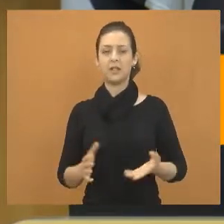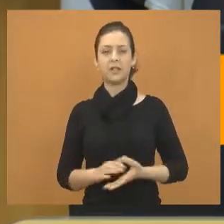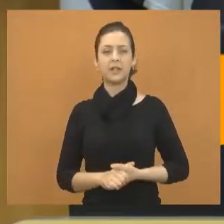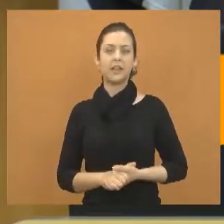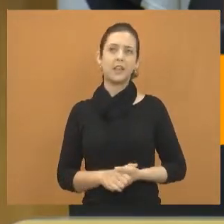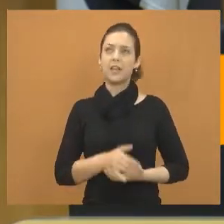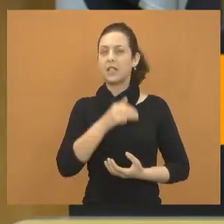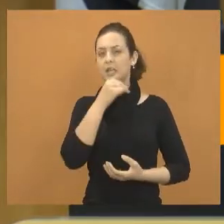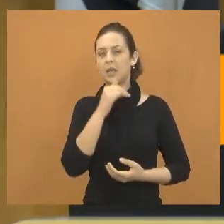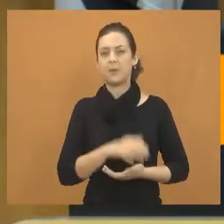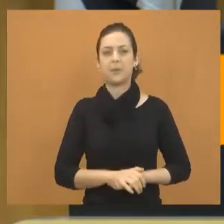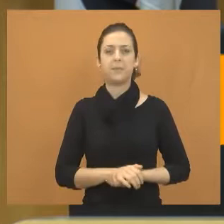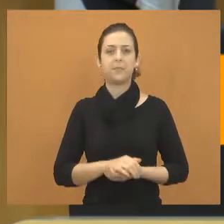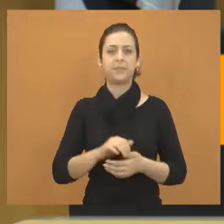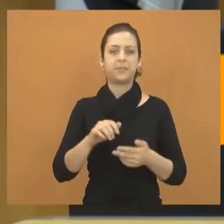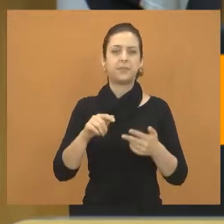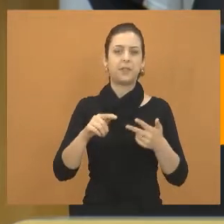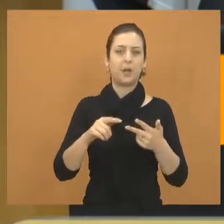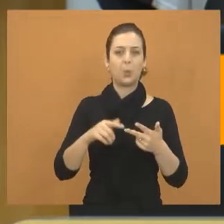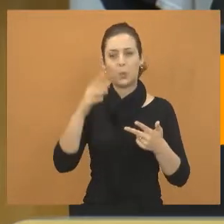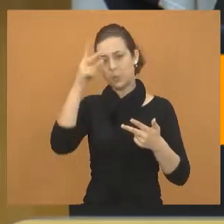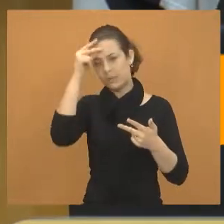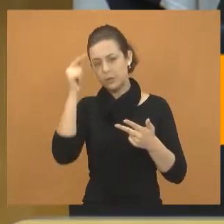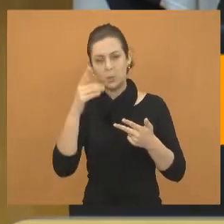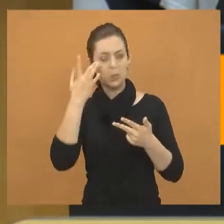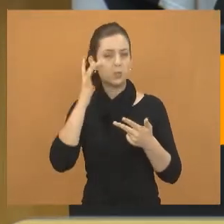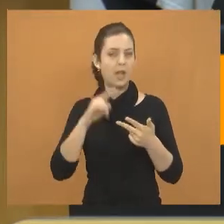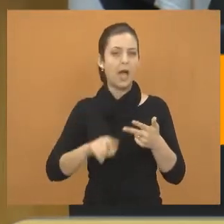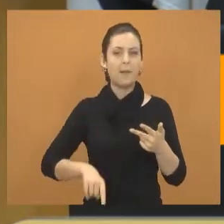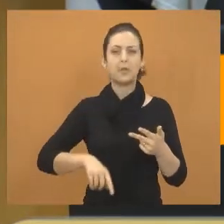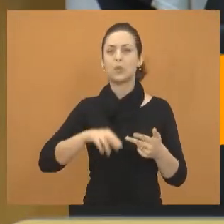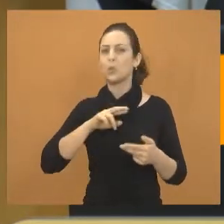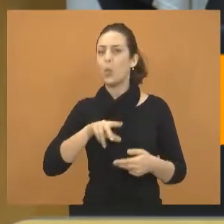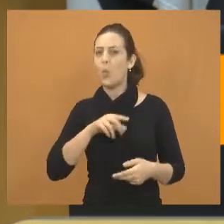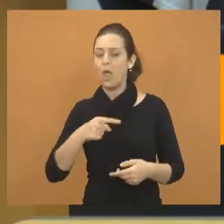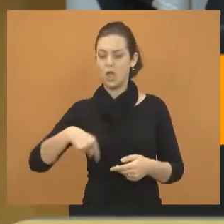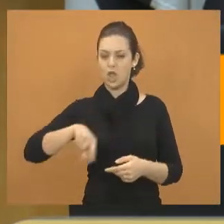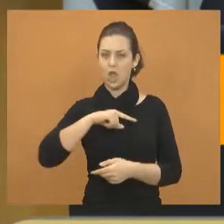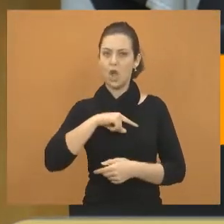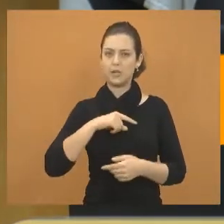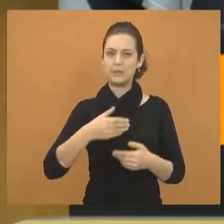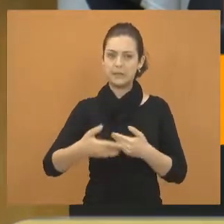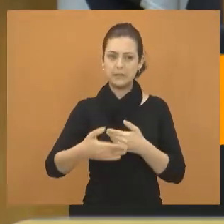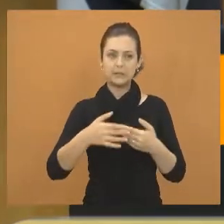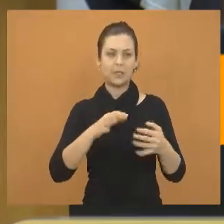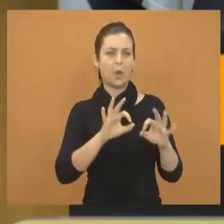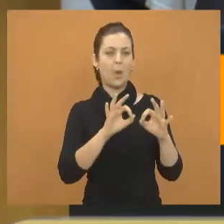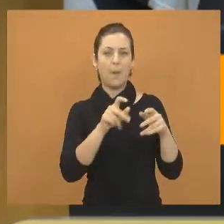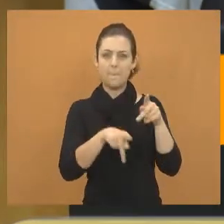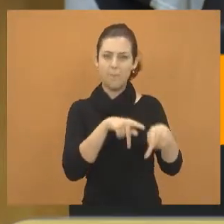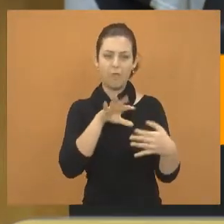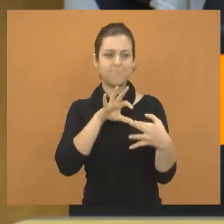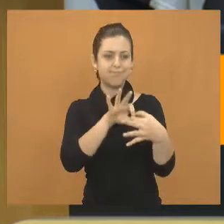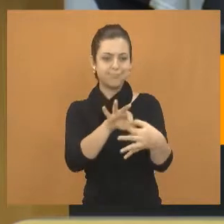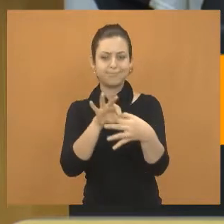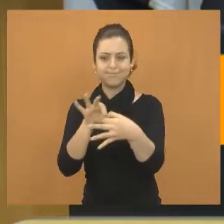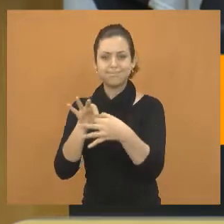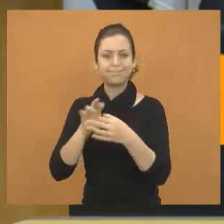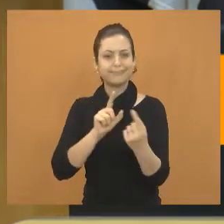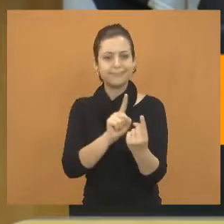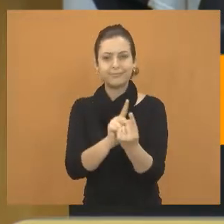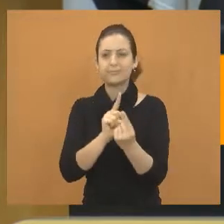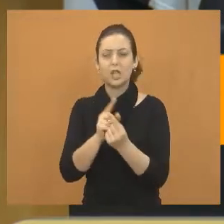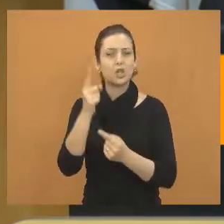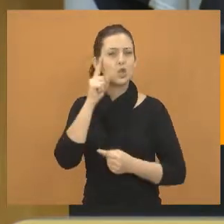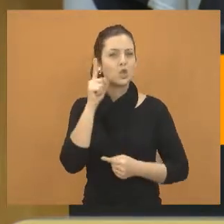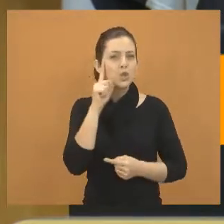eu diria que o executivo não sabe e tal, enfim, não é isso. É que nós estamos aqui na linha de frente. A gente atende todos